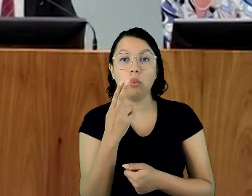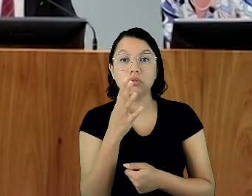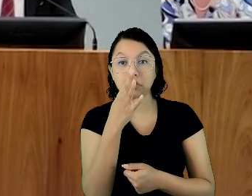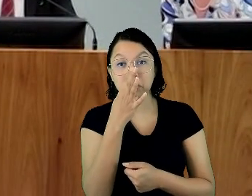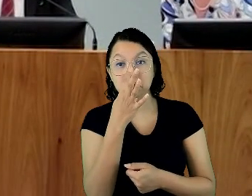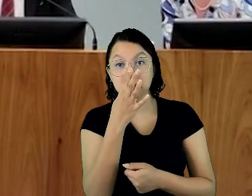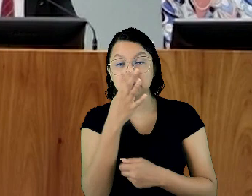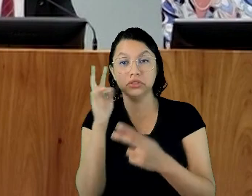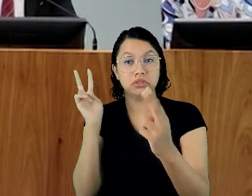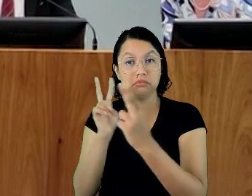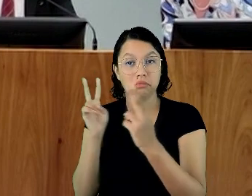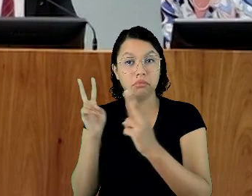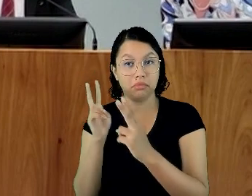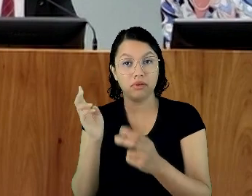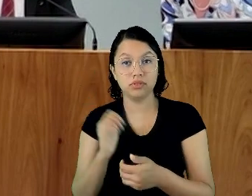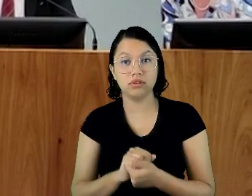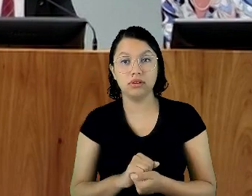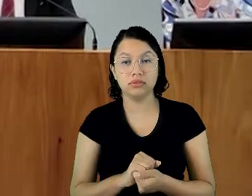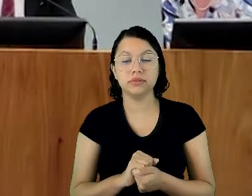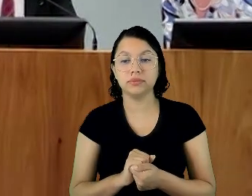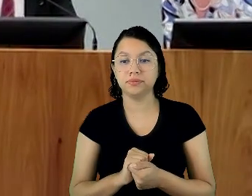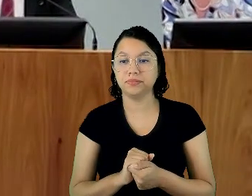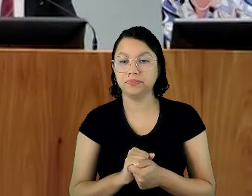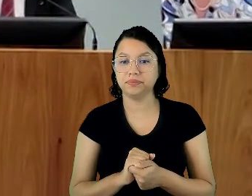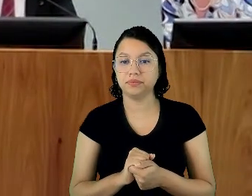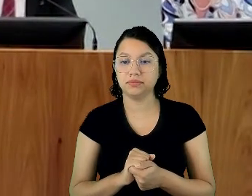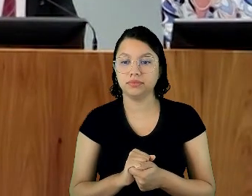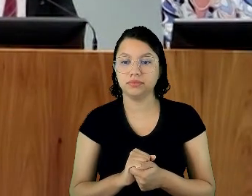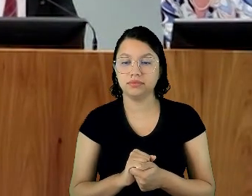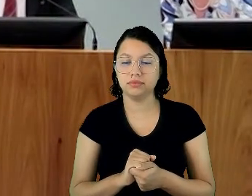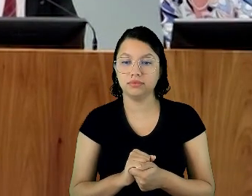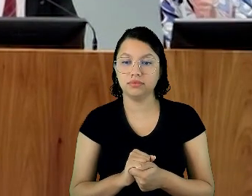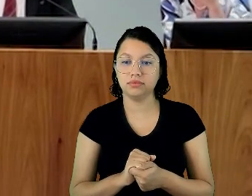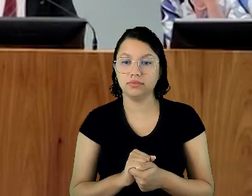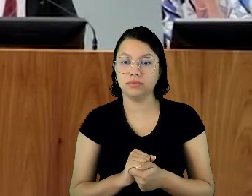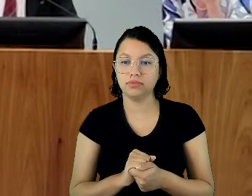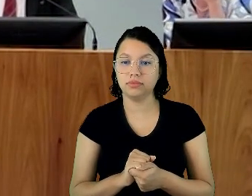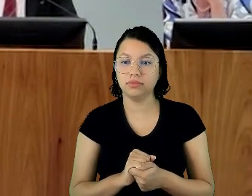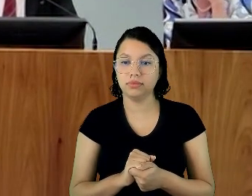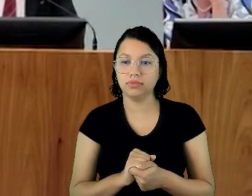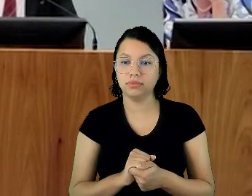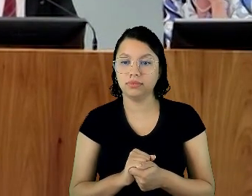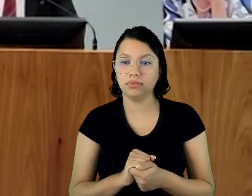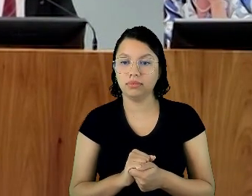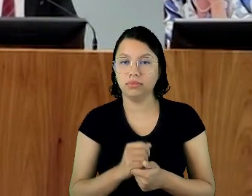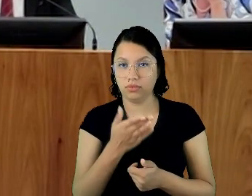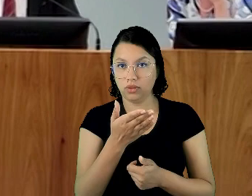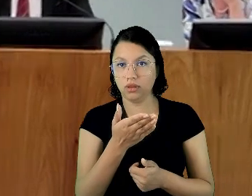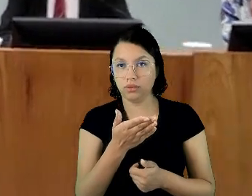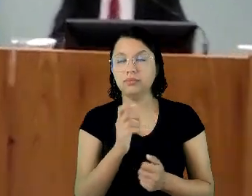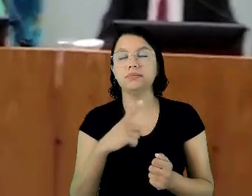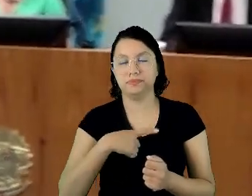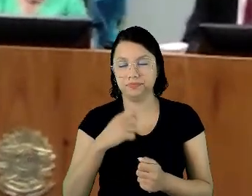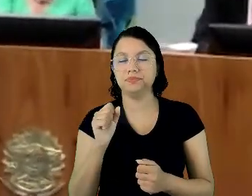internet. Se não, a doutora Heckler tem uma questão, acho que